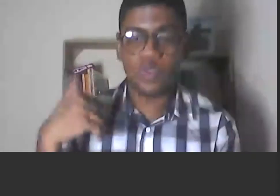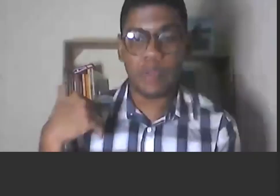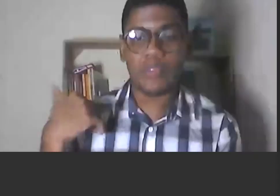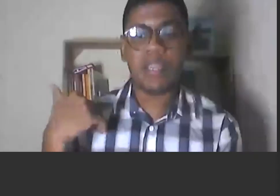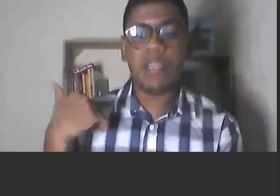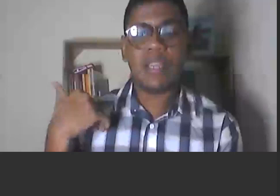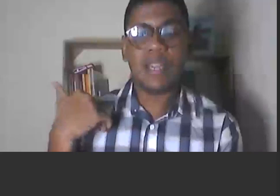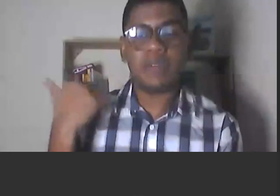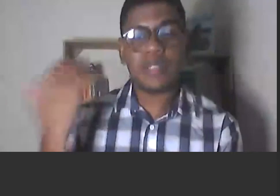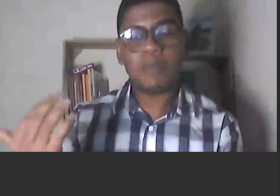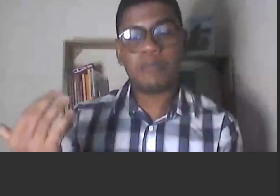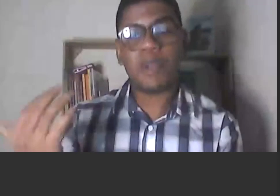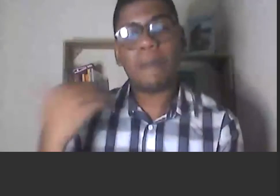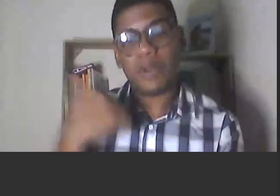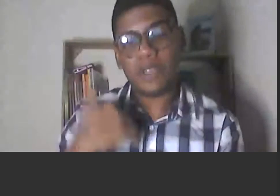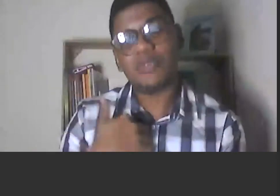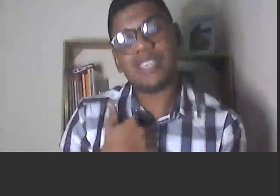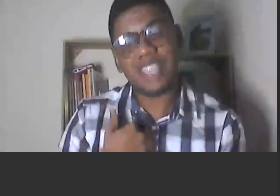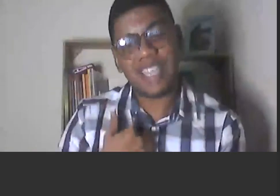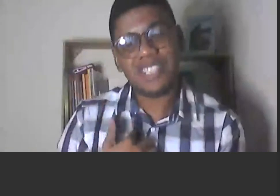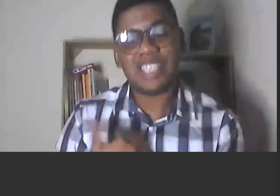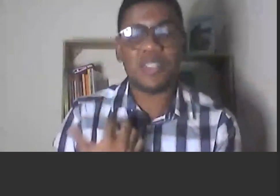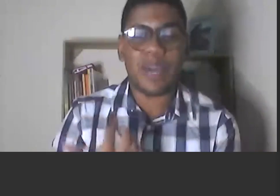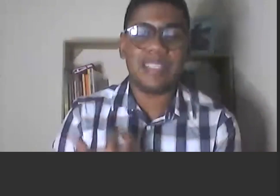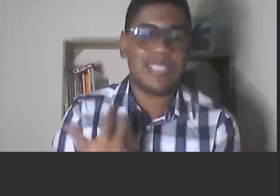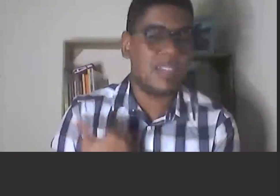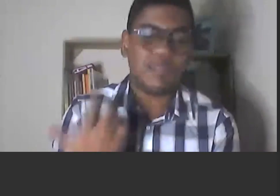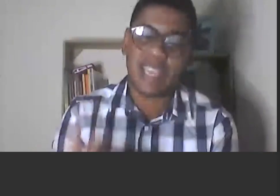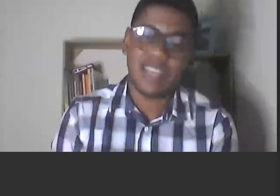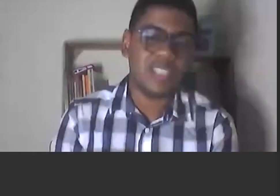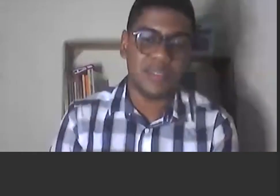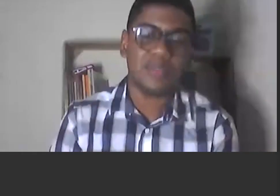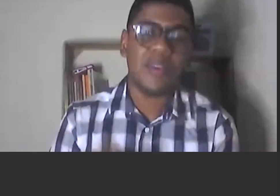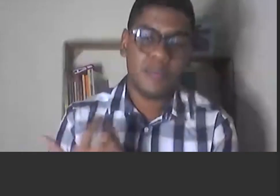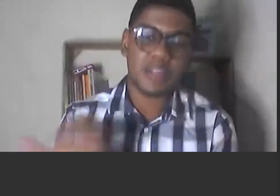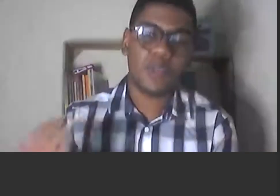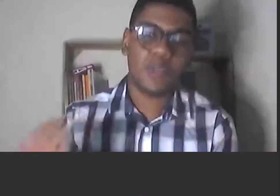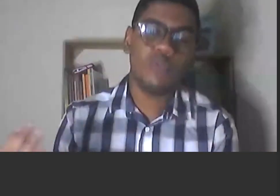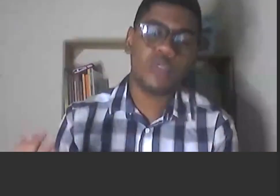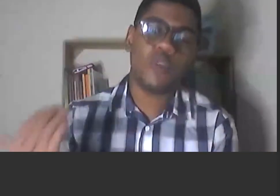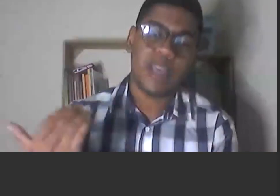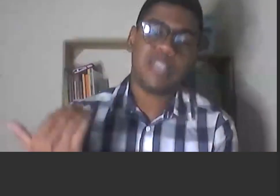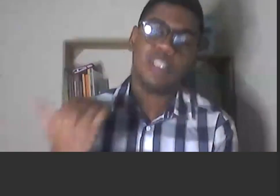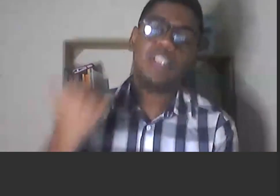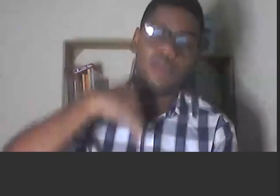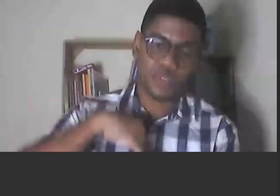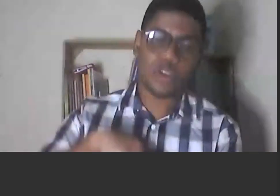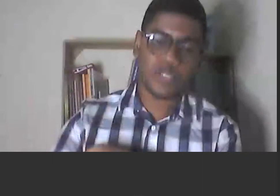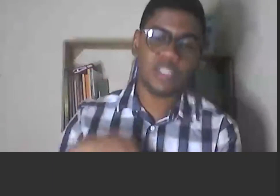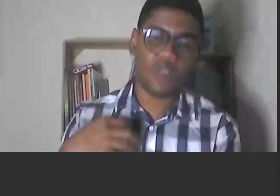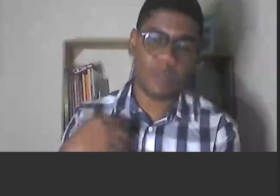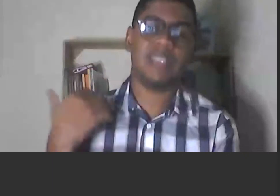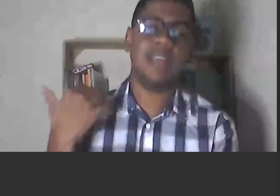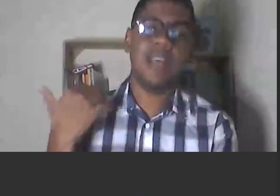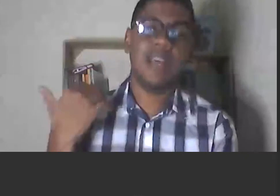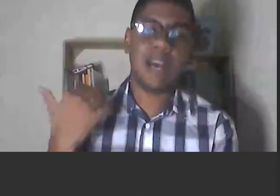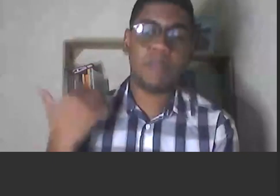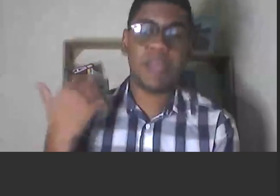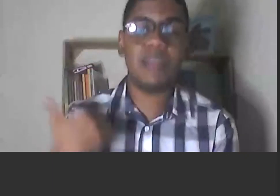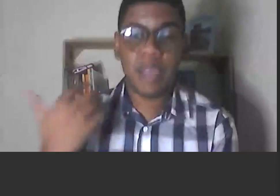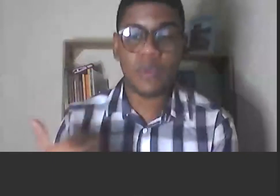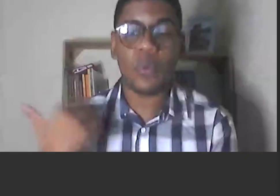os números não estão tão próximos da gente, a gente quase que não sente tanto. mas quando os números começam atingindo os nossos, a gente